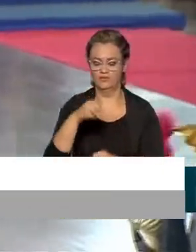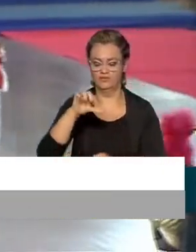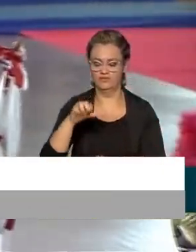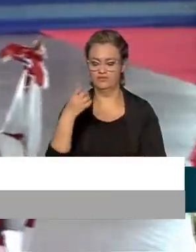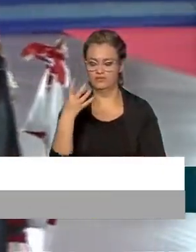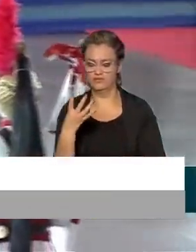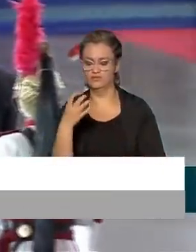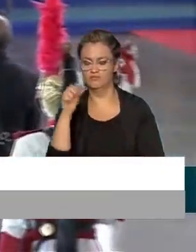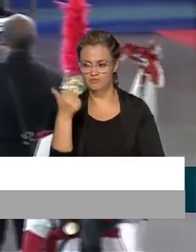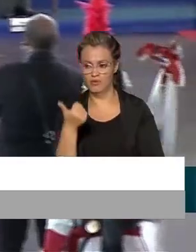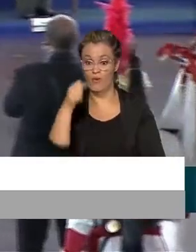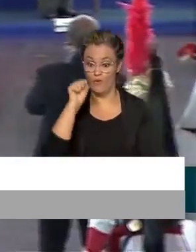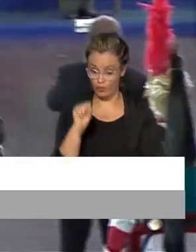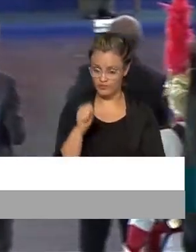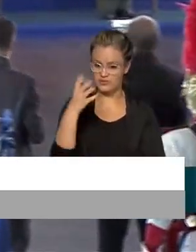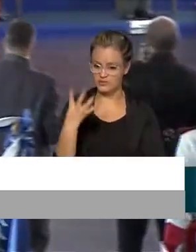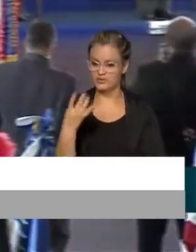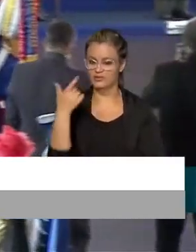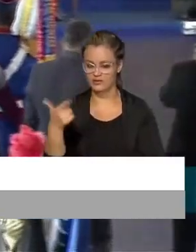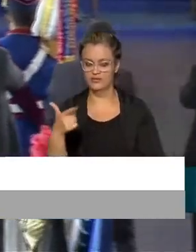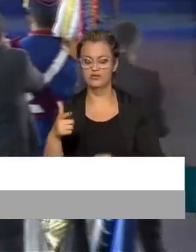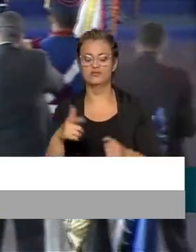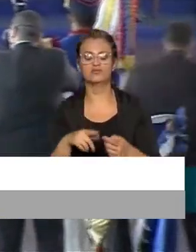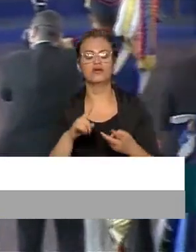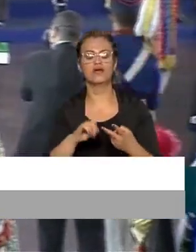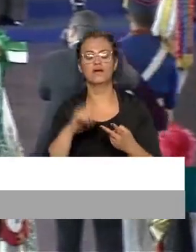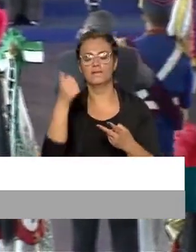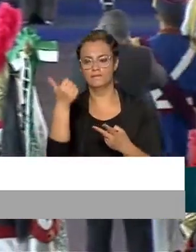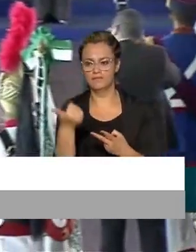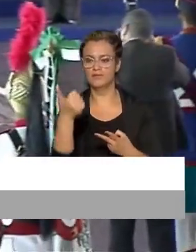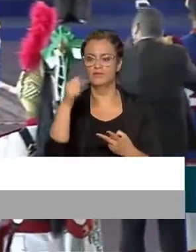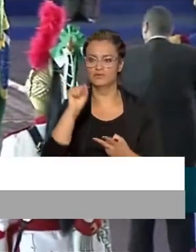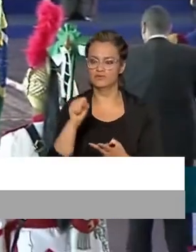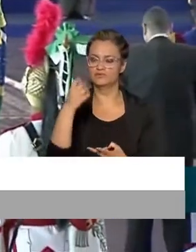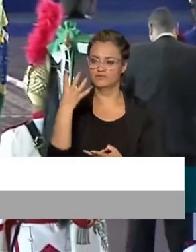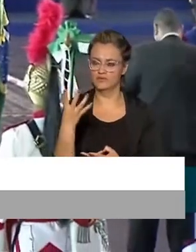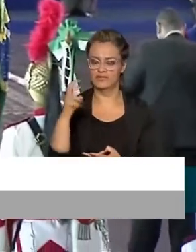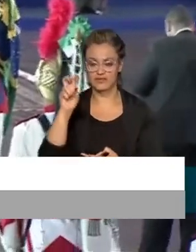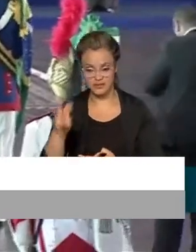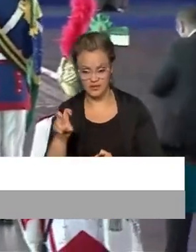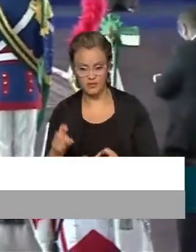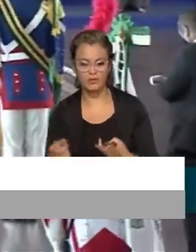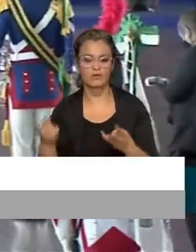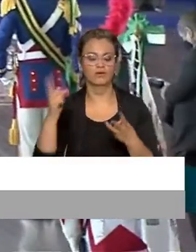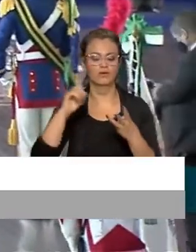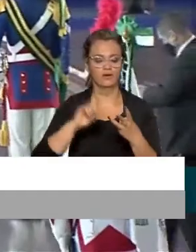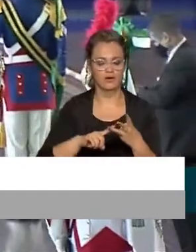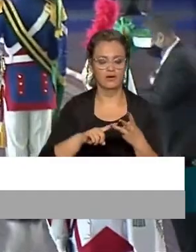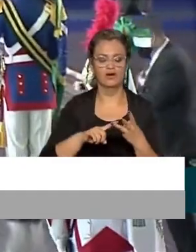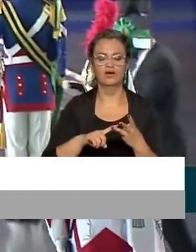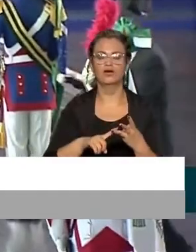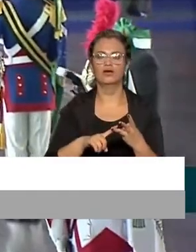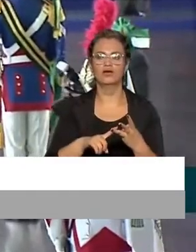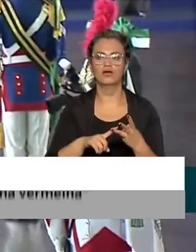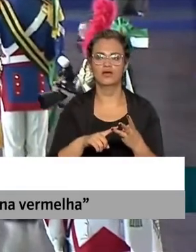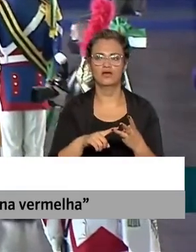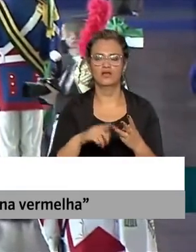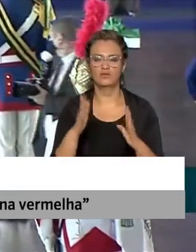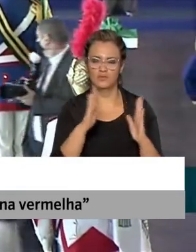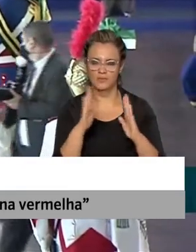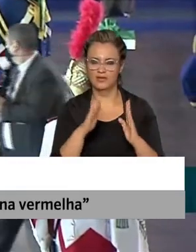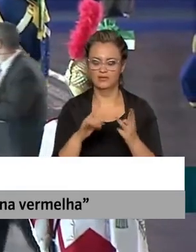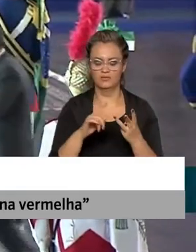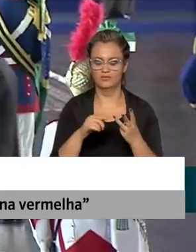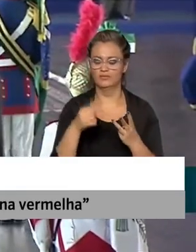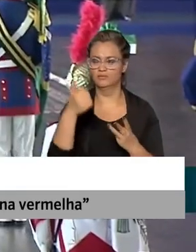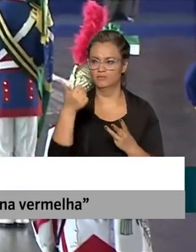na pacificação da Revolução Farroupilha em 1845, nas campanhas contra Oribe Rosas entre os anos